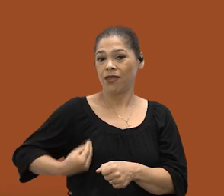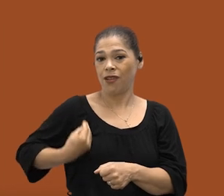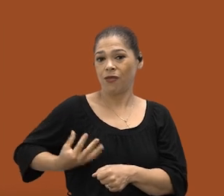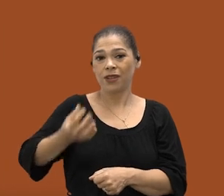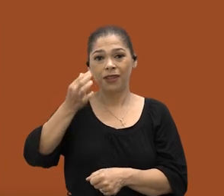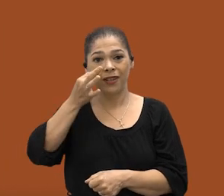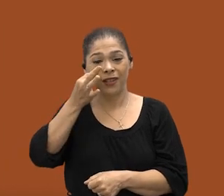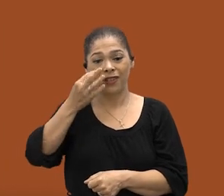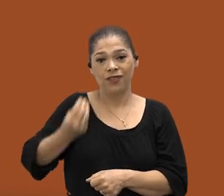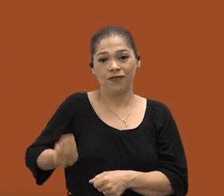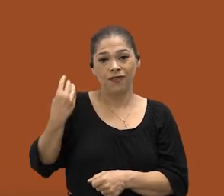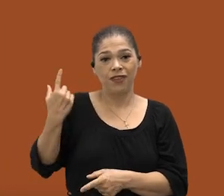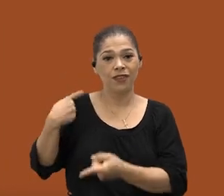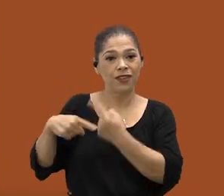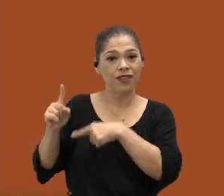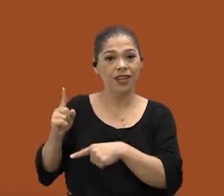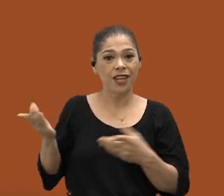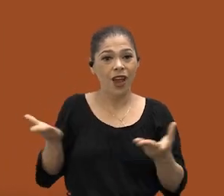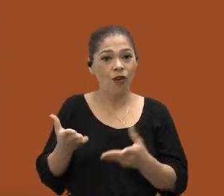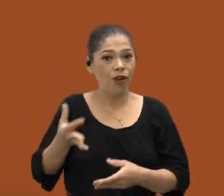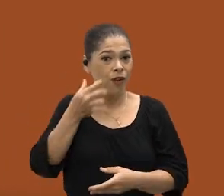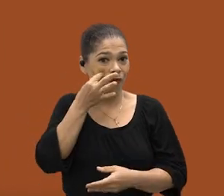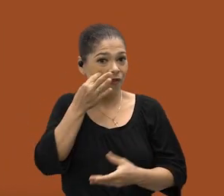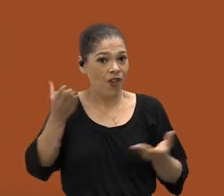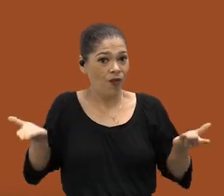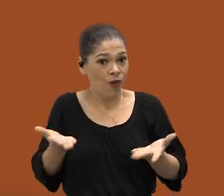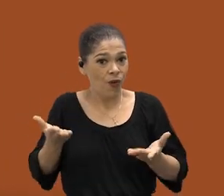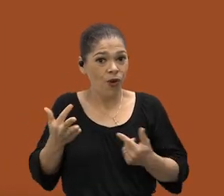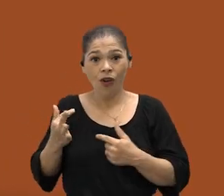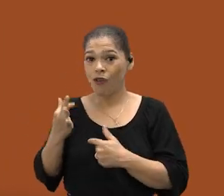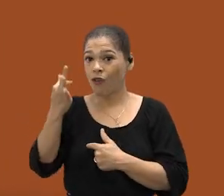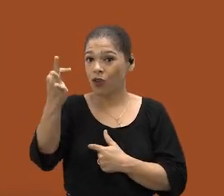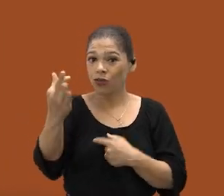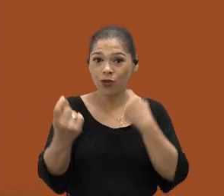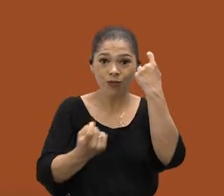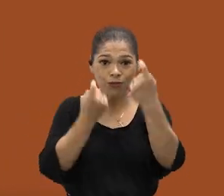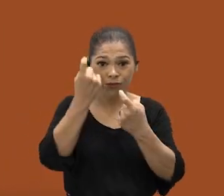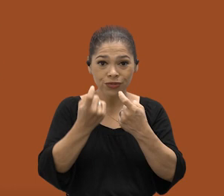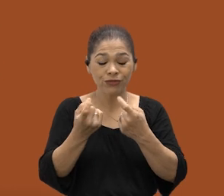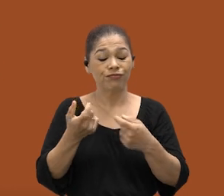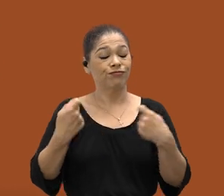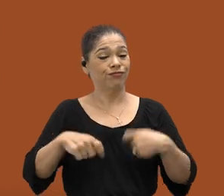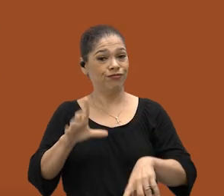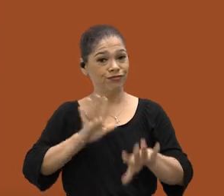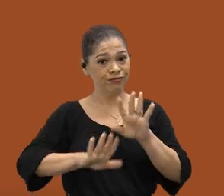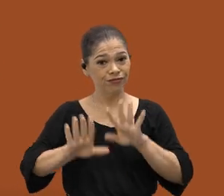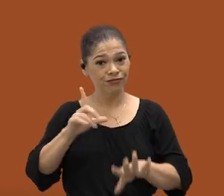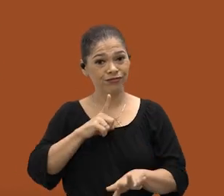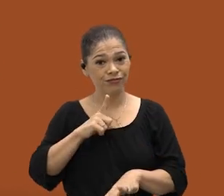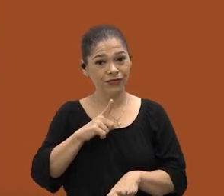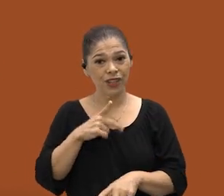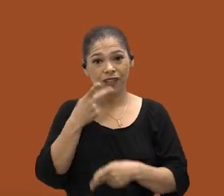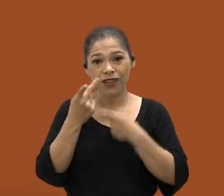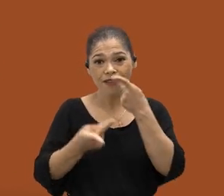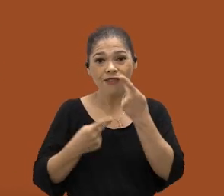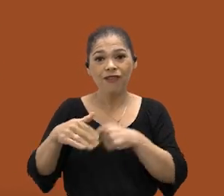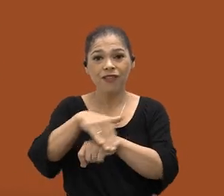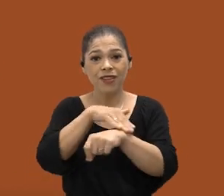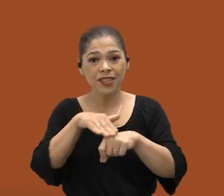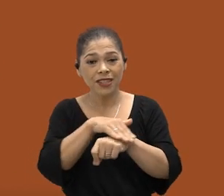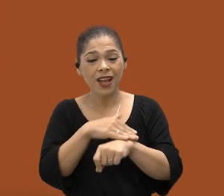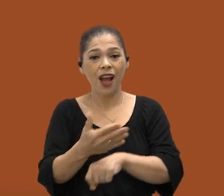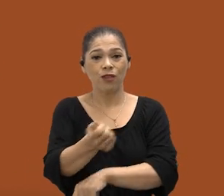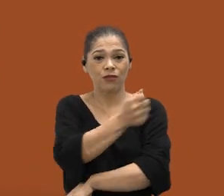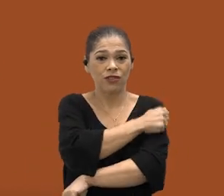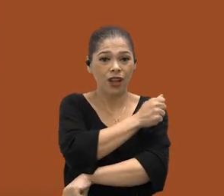vivido né então a gente tá vivendo esse aqui agora então eu sempre gosto de discutir com os estudantes